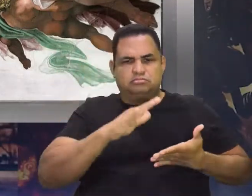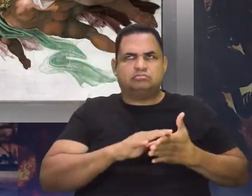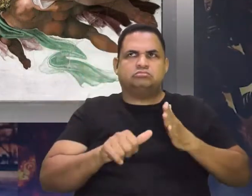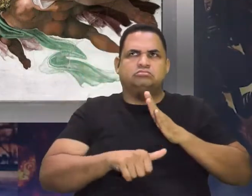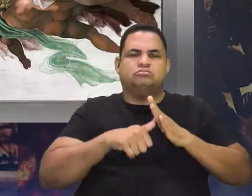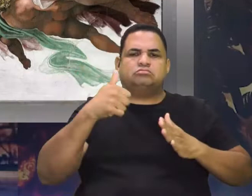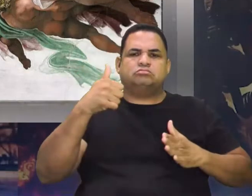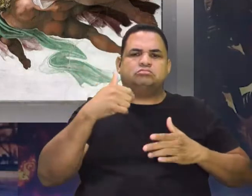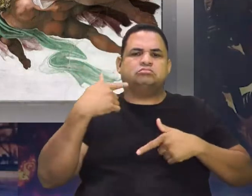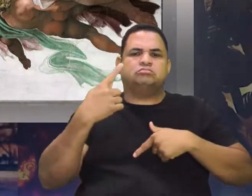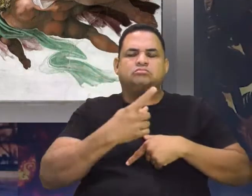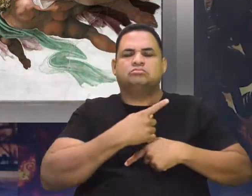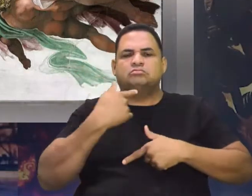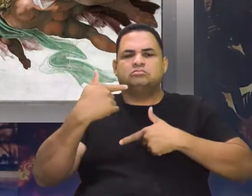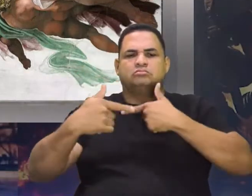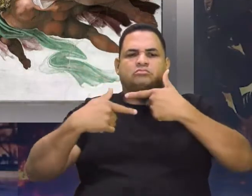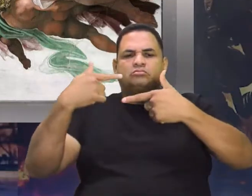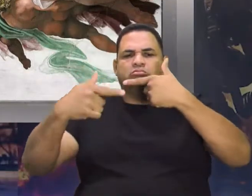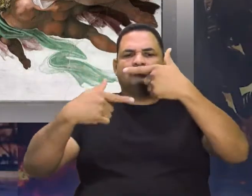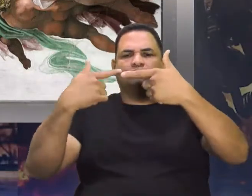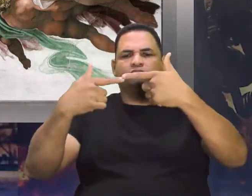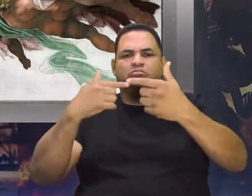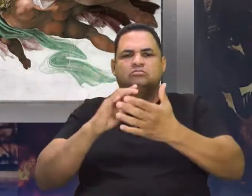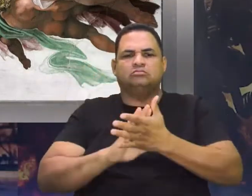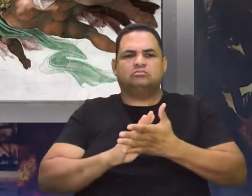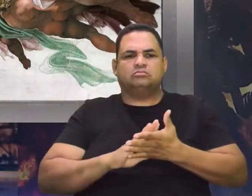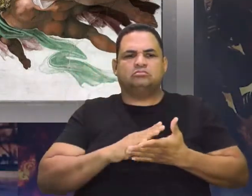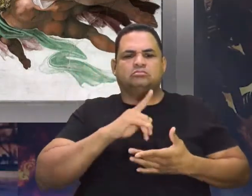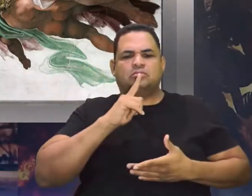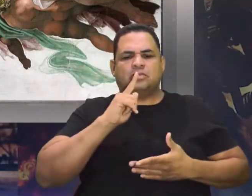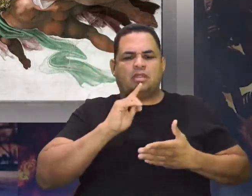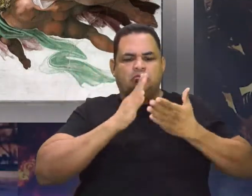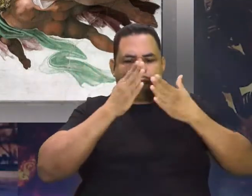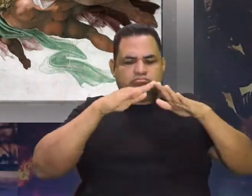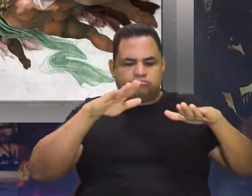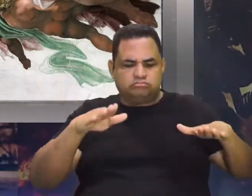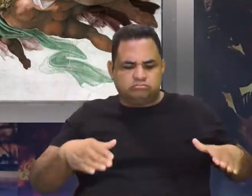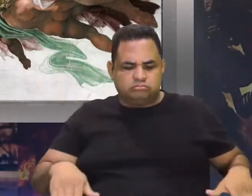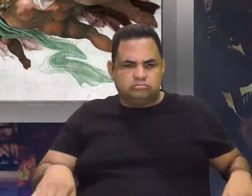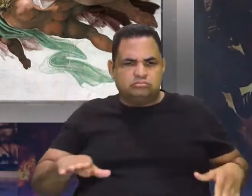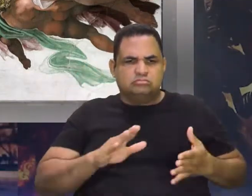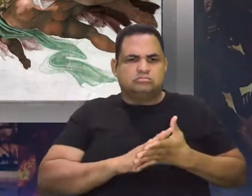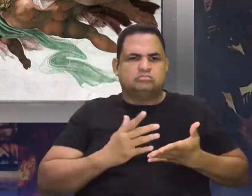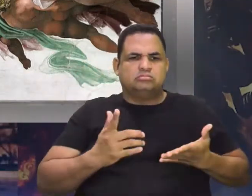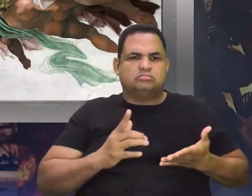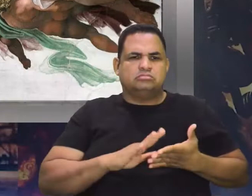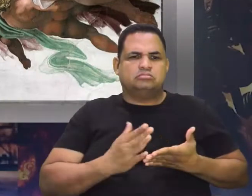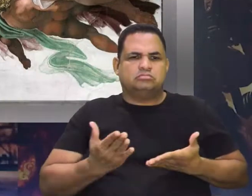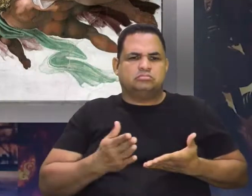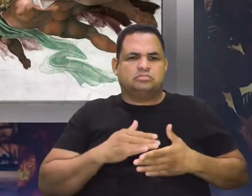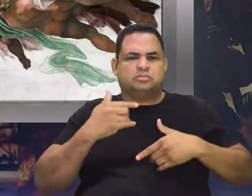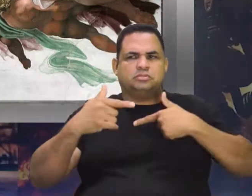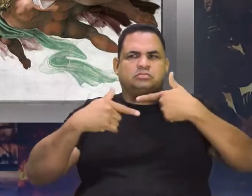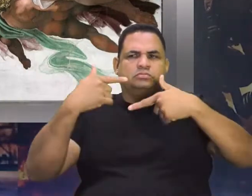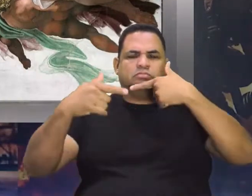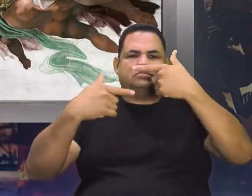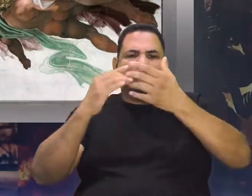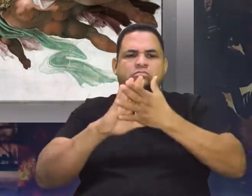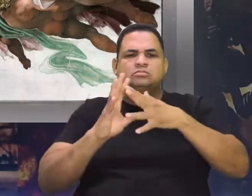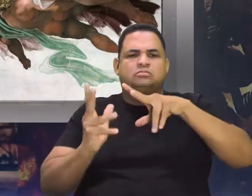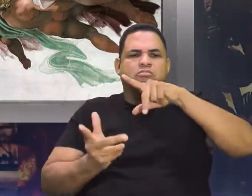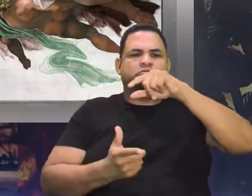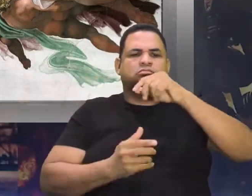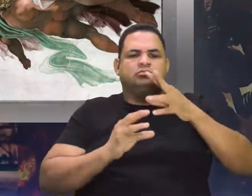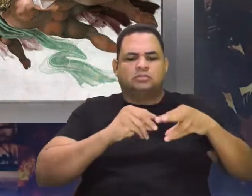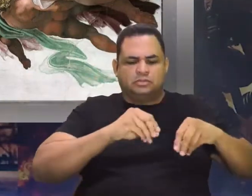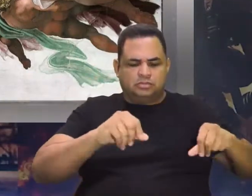Será que nós evoluímos do mar, dos oceanos, e viemos aqui em processo de evolução, viemos para a Terra e